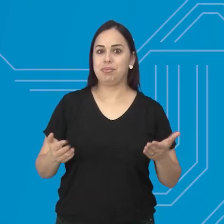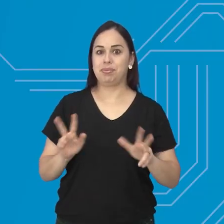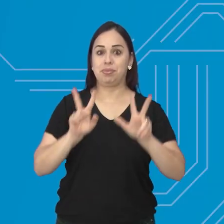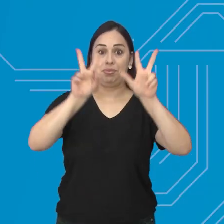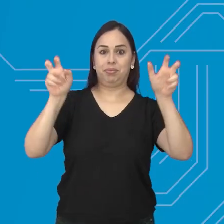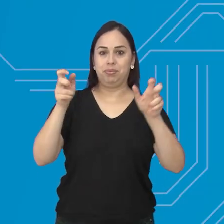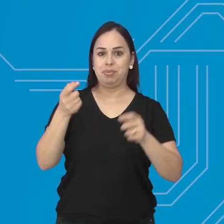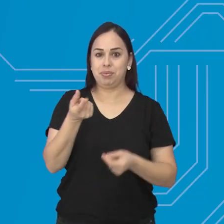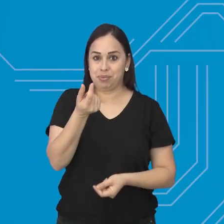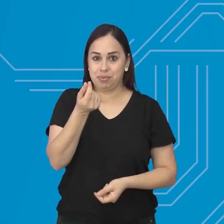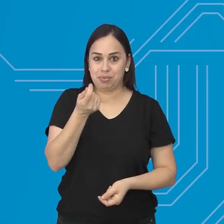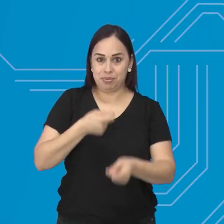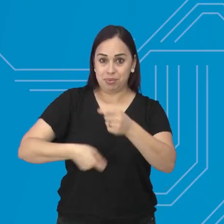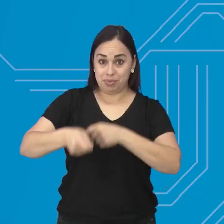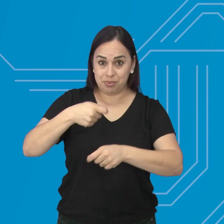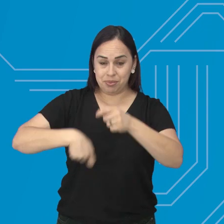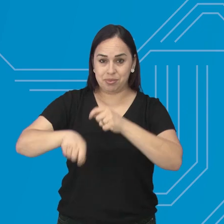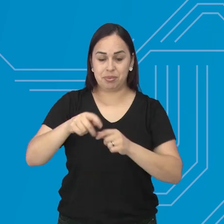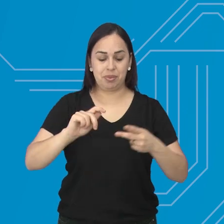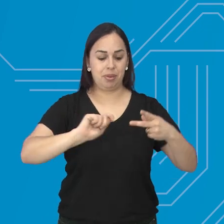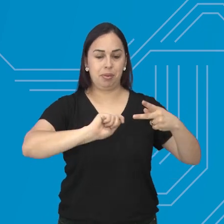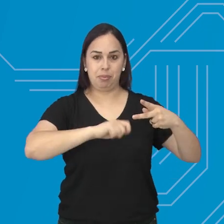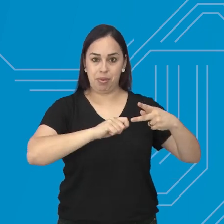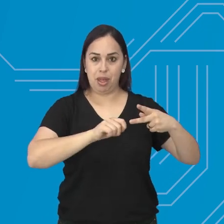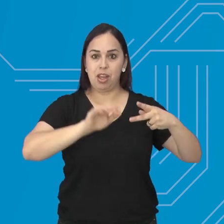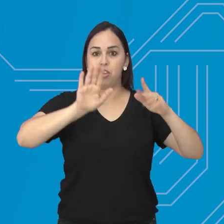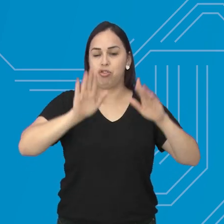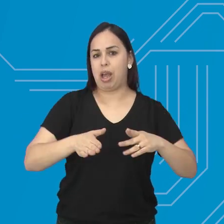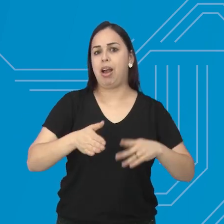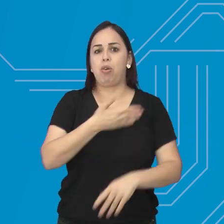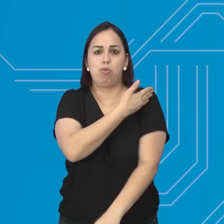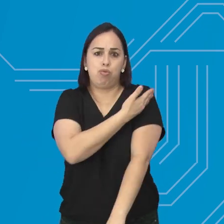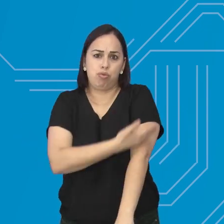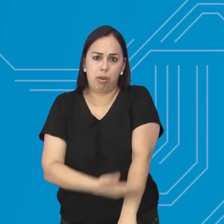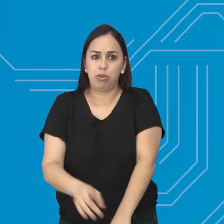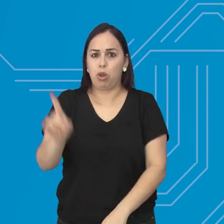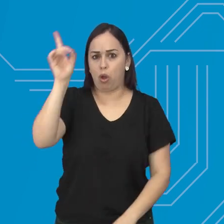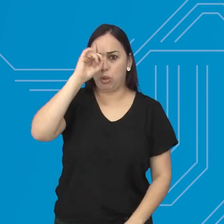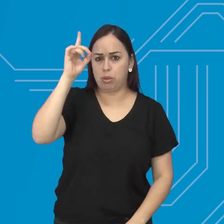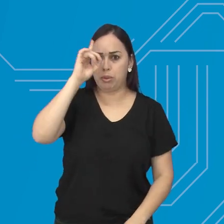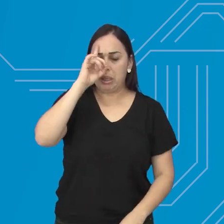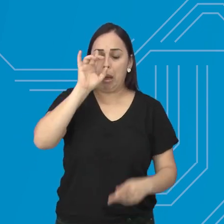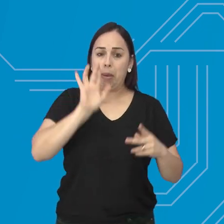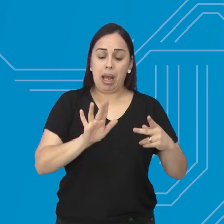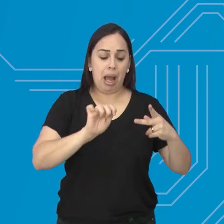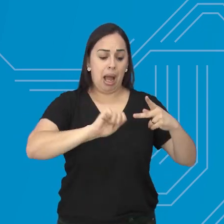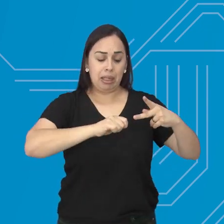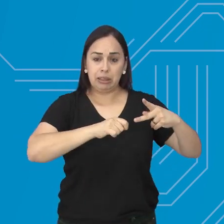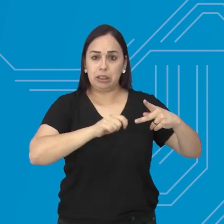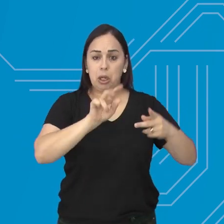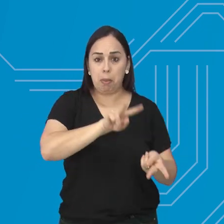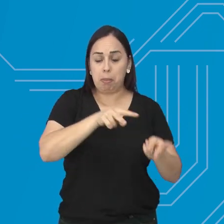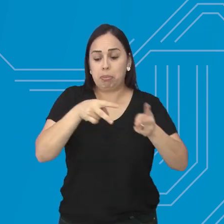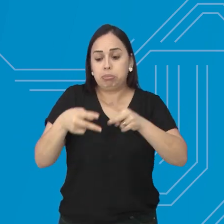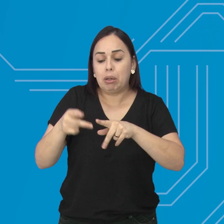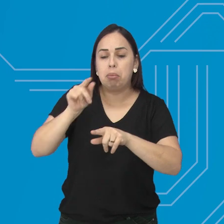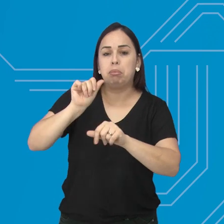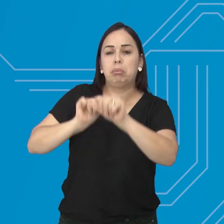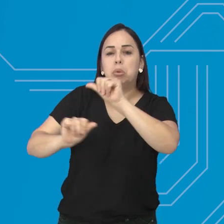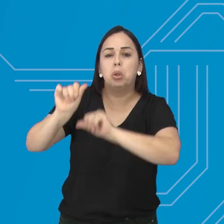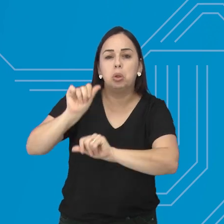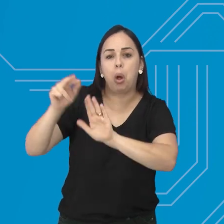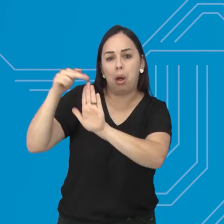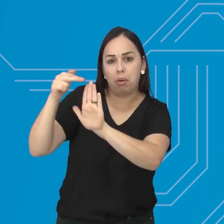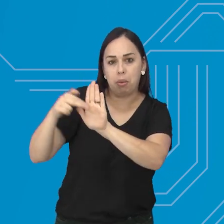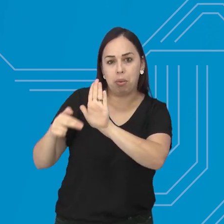Agora o assunto é economia. O Pix já é uma realidade no nosso dia a dia e essa ferramenta sofreu alterações nesse ano.